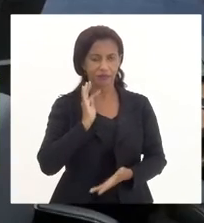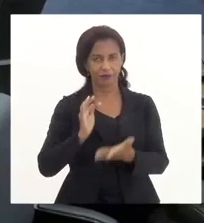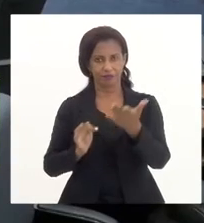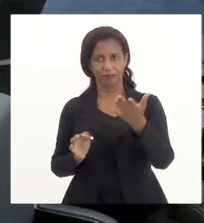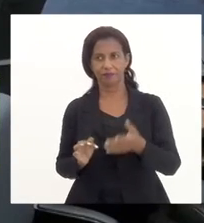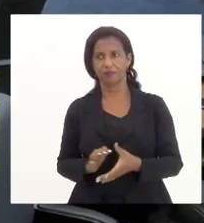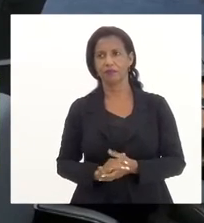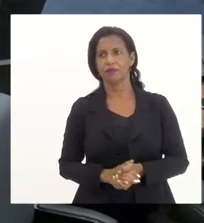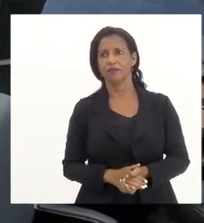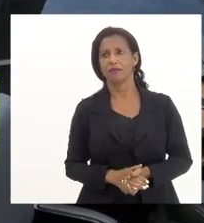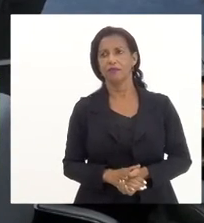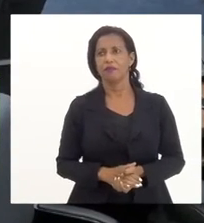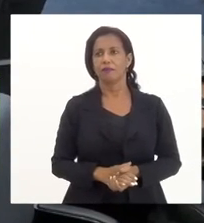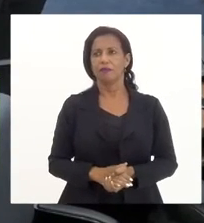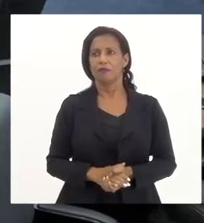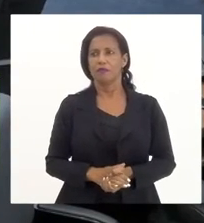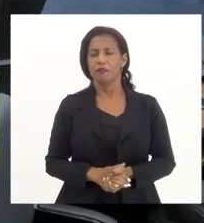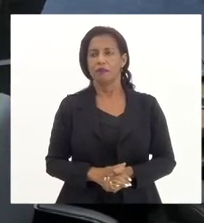serafini